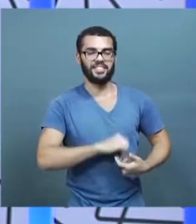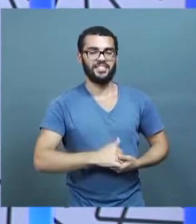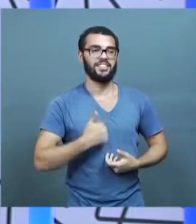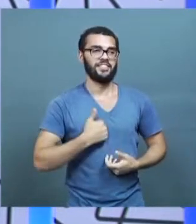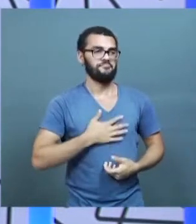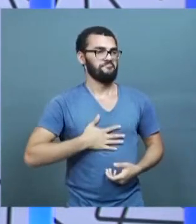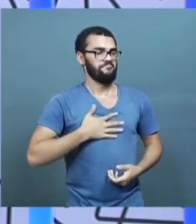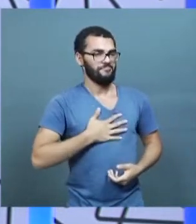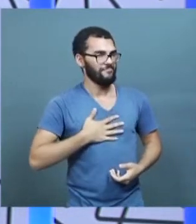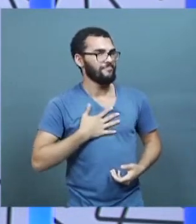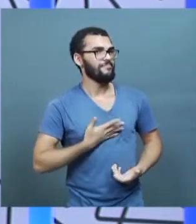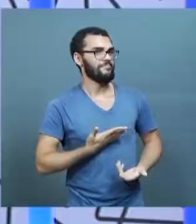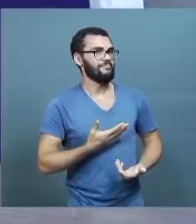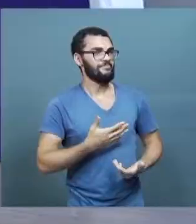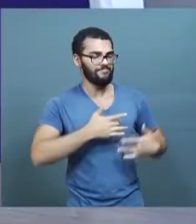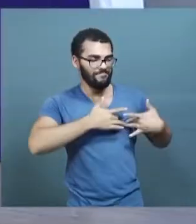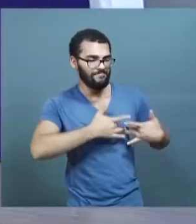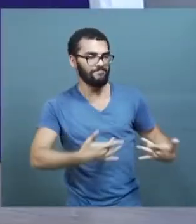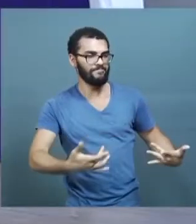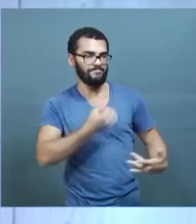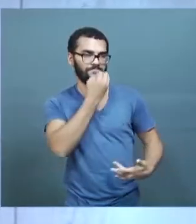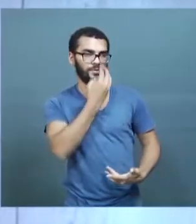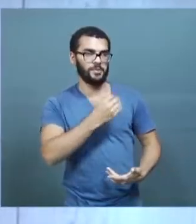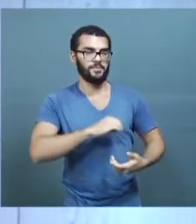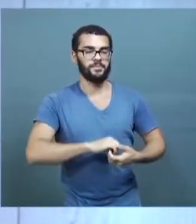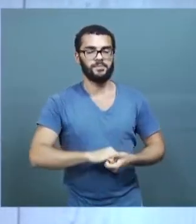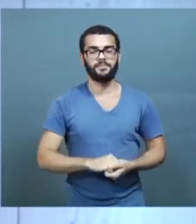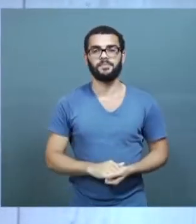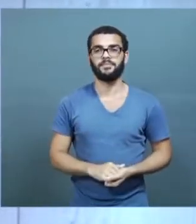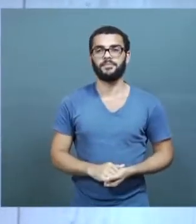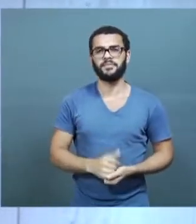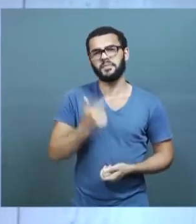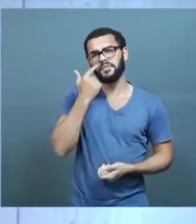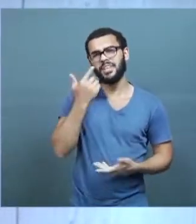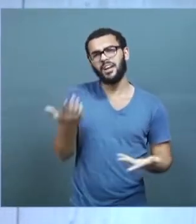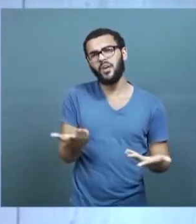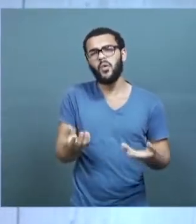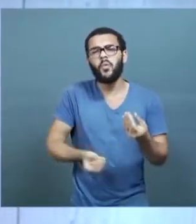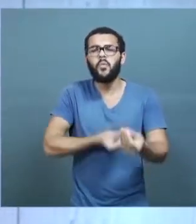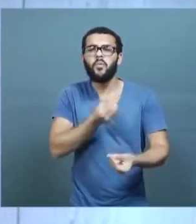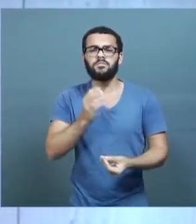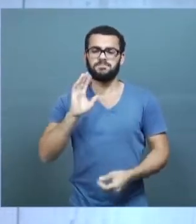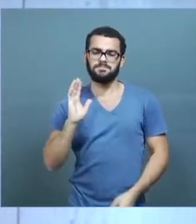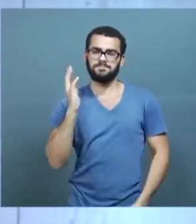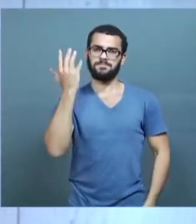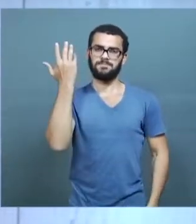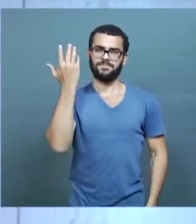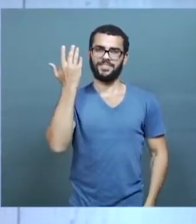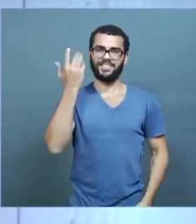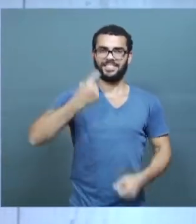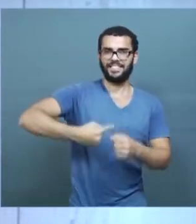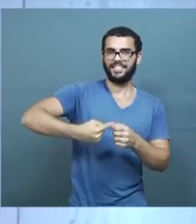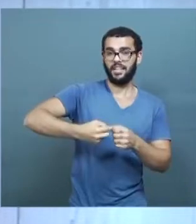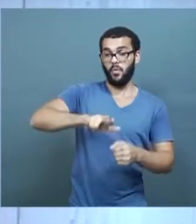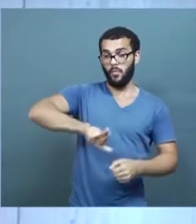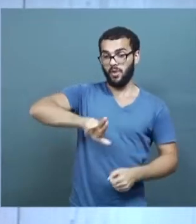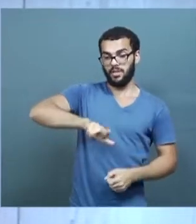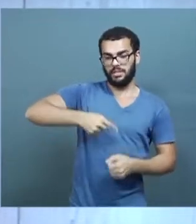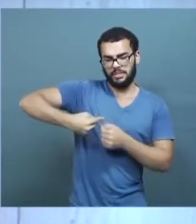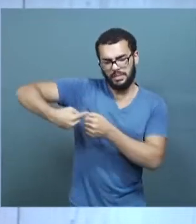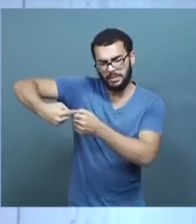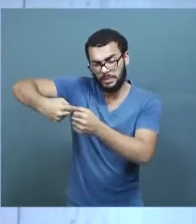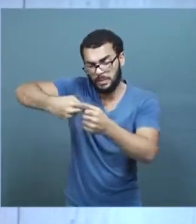ser solidário. Com certeza. Agora é hora de saber como fica o tempo em Uberlândia e região nesta